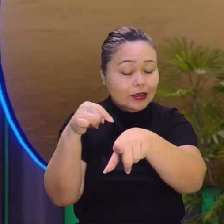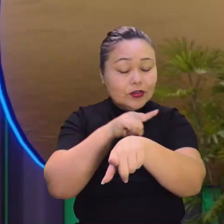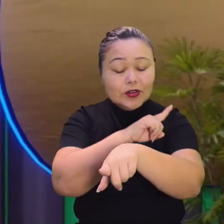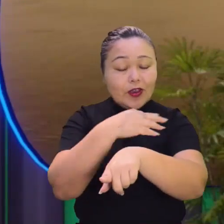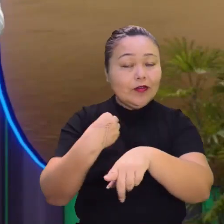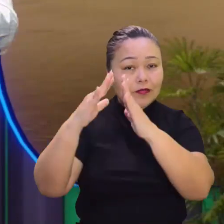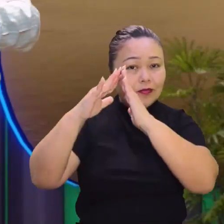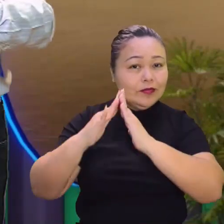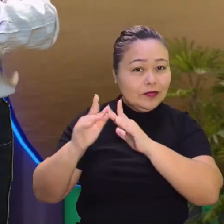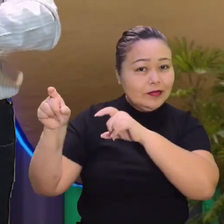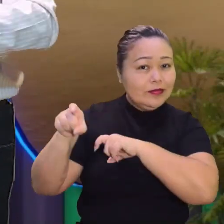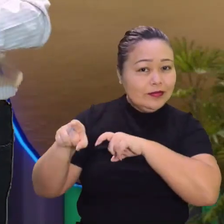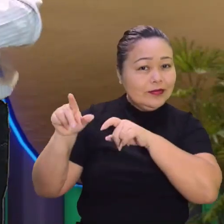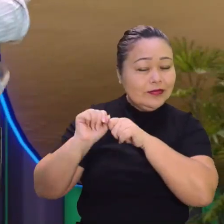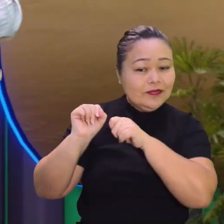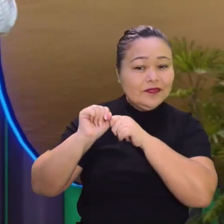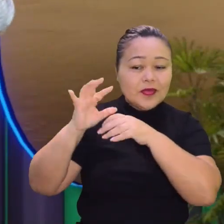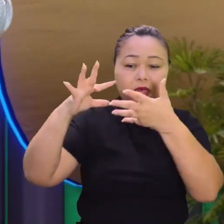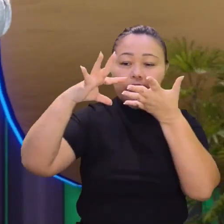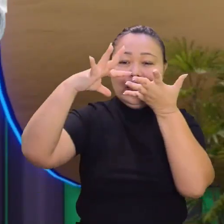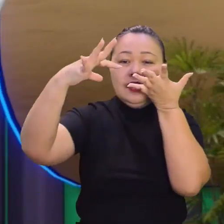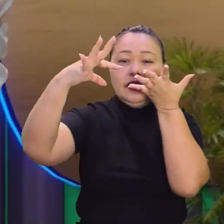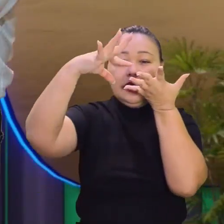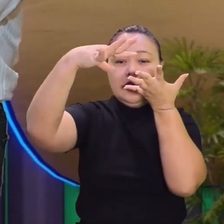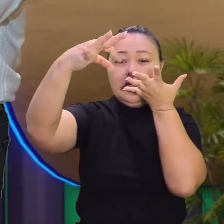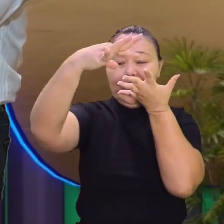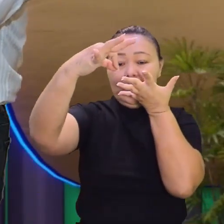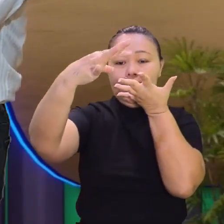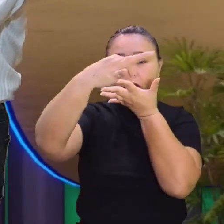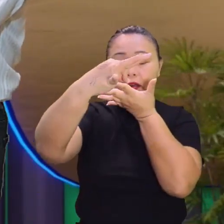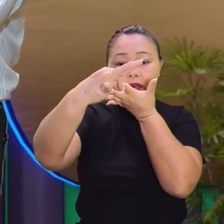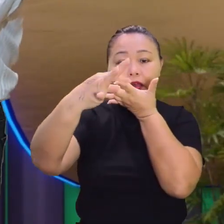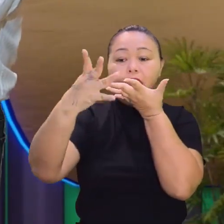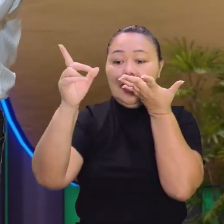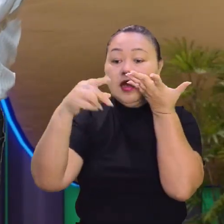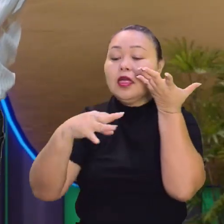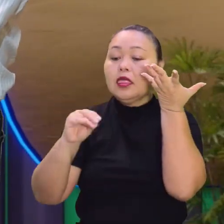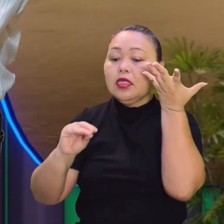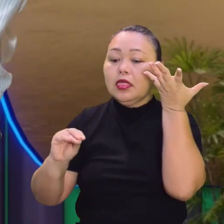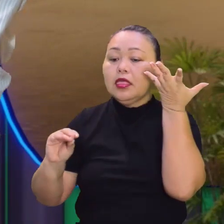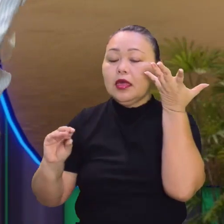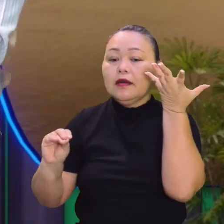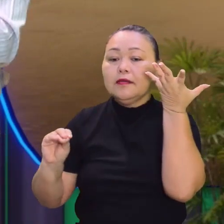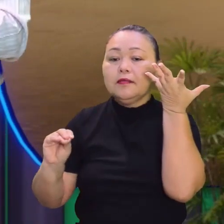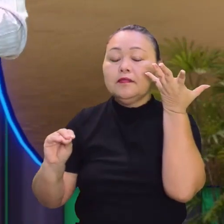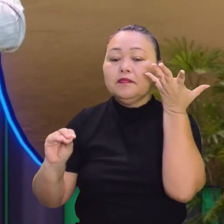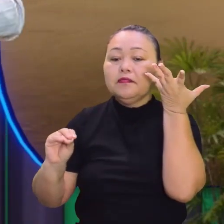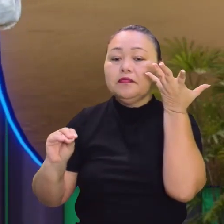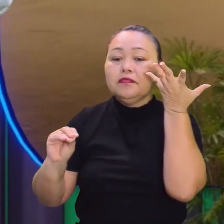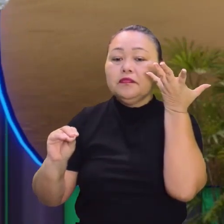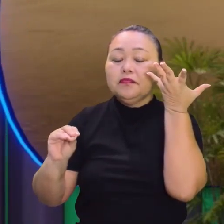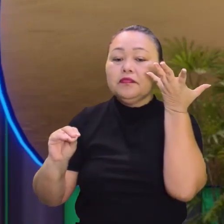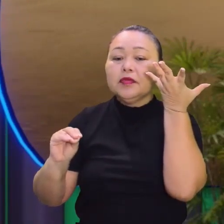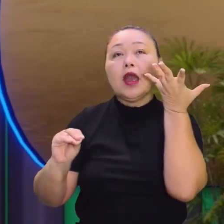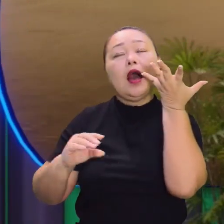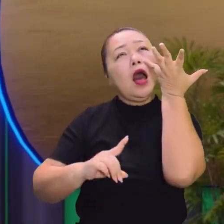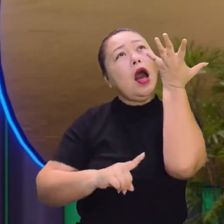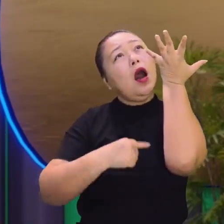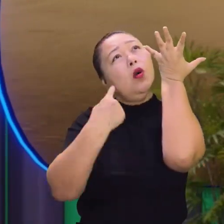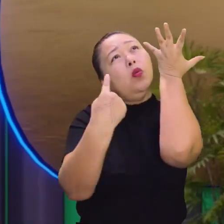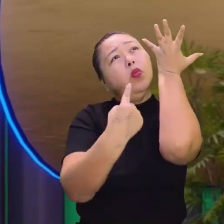campo. E eles é uma palmeira que é de região úmida, é isso? É uma palmeira